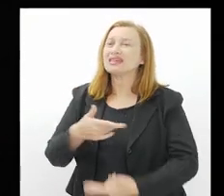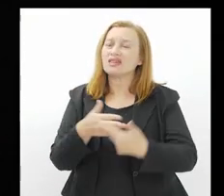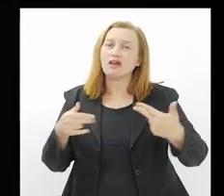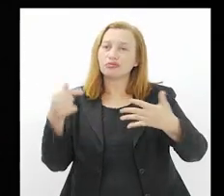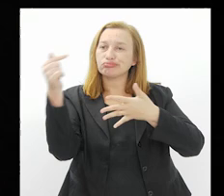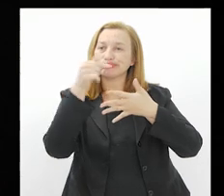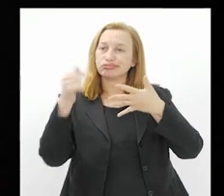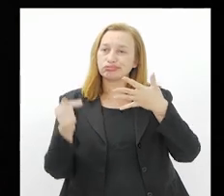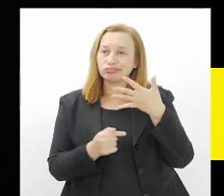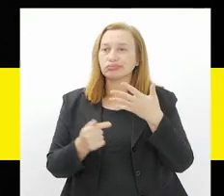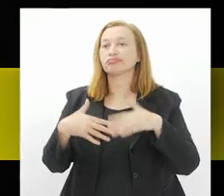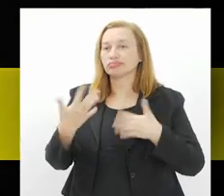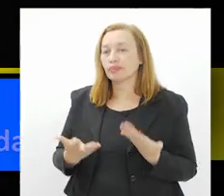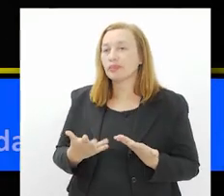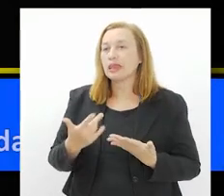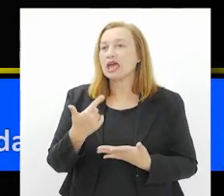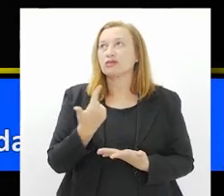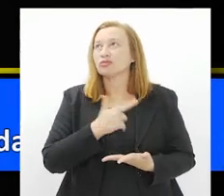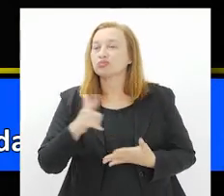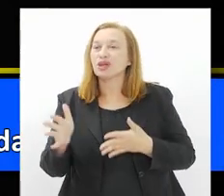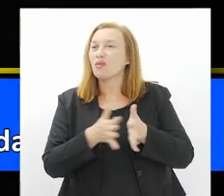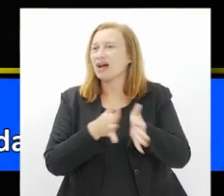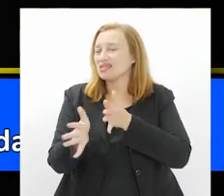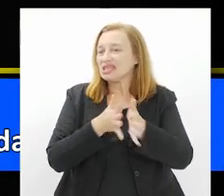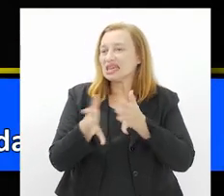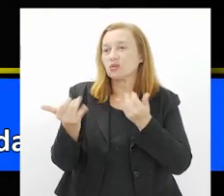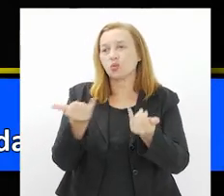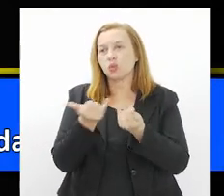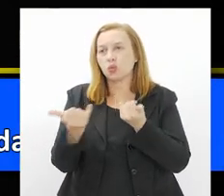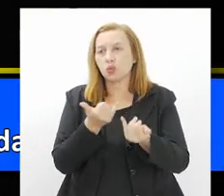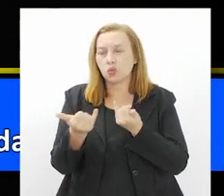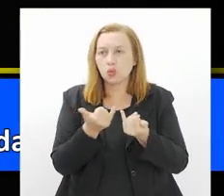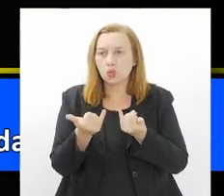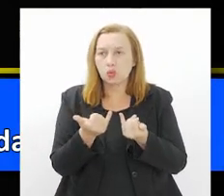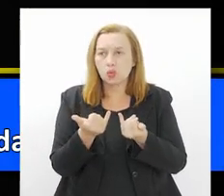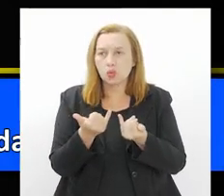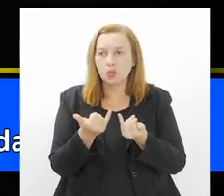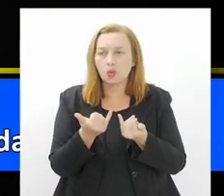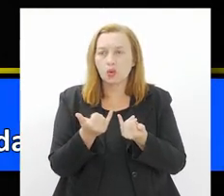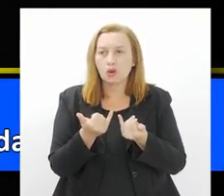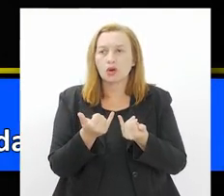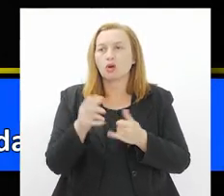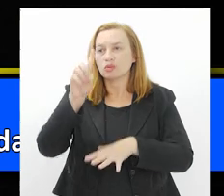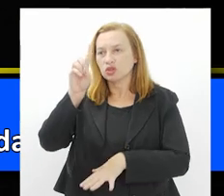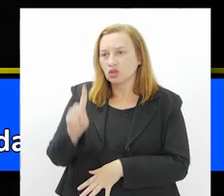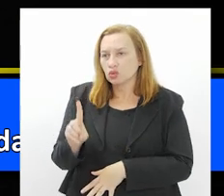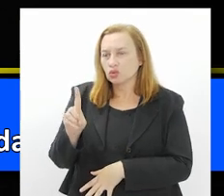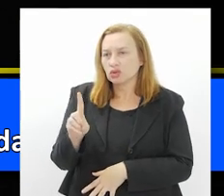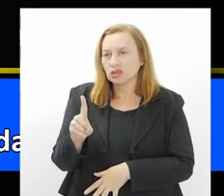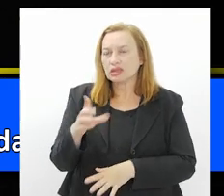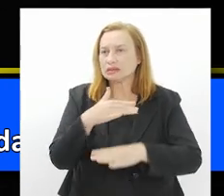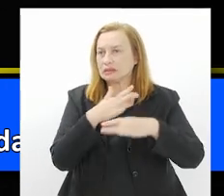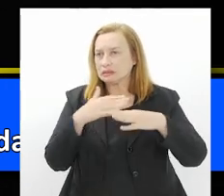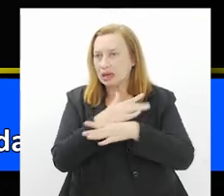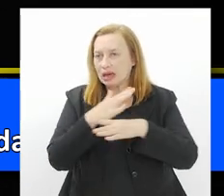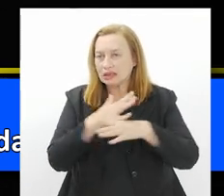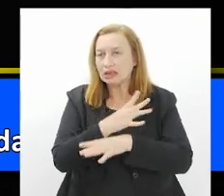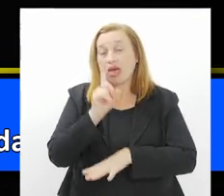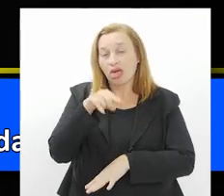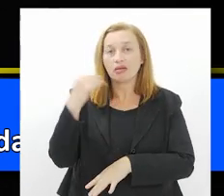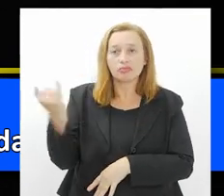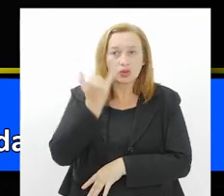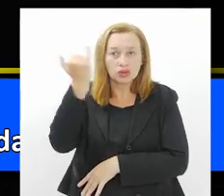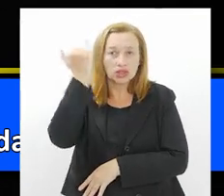aspectos, né? Porque, bom, eu não tenho acesso a essa informação, por exemplo, o plano diretor da cidade. Então, isso